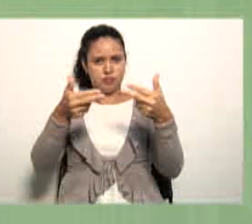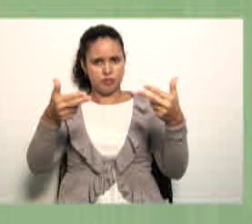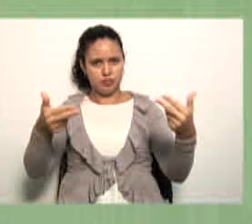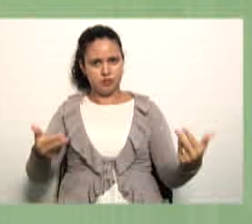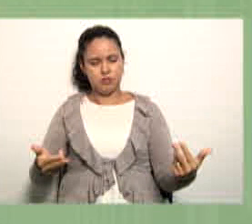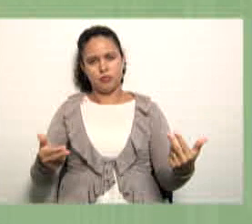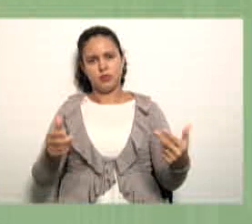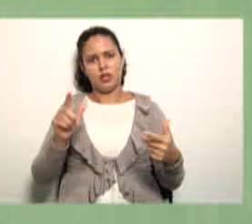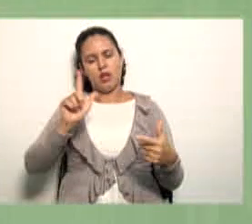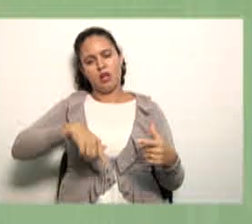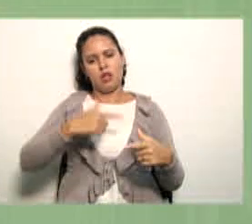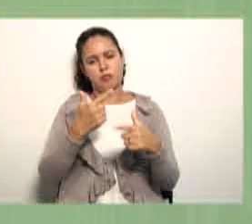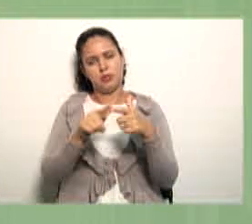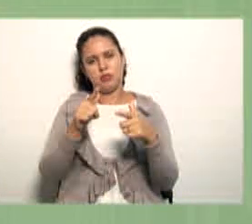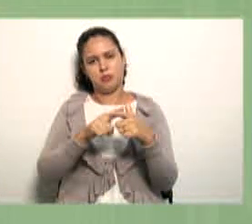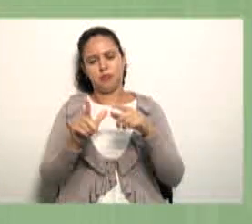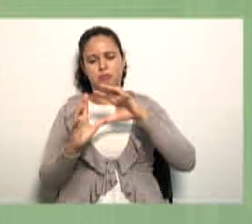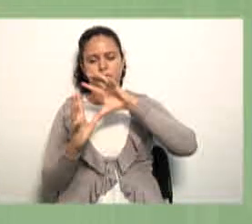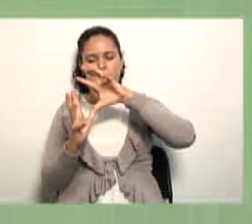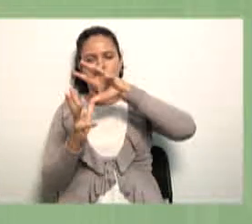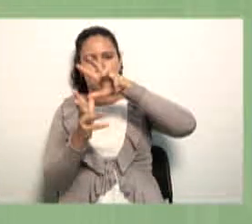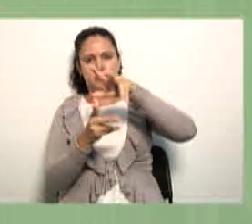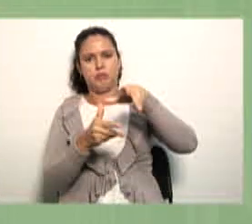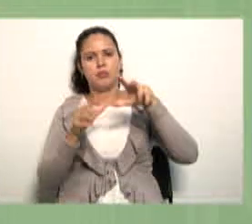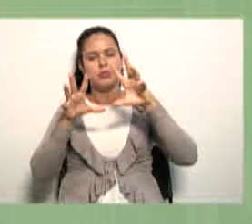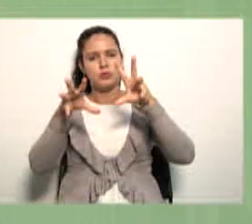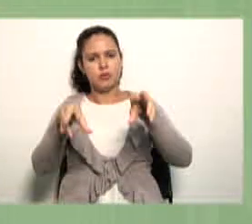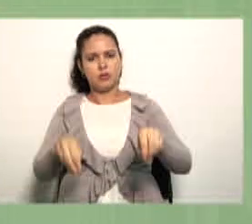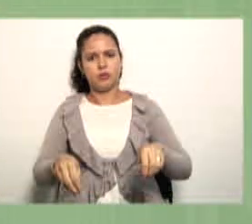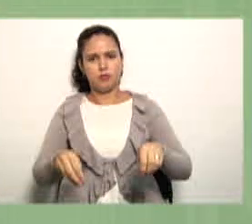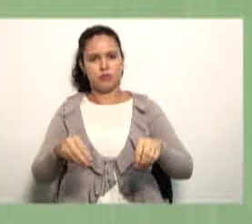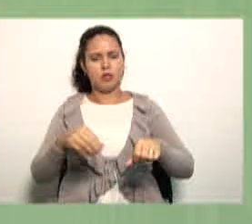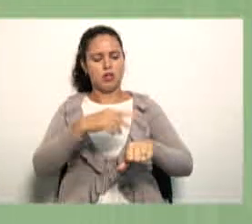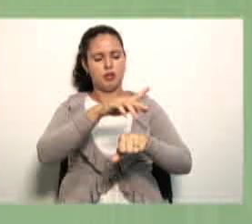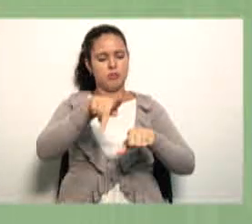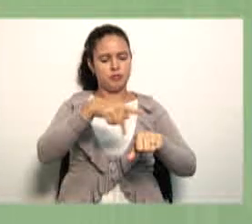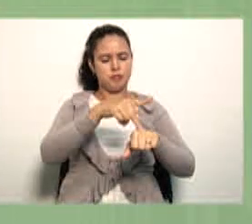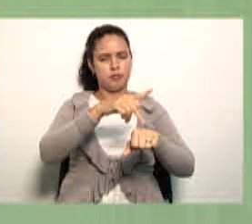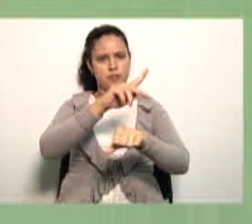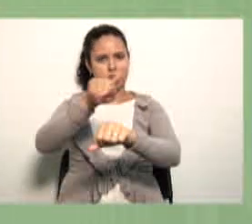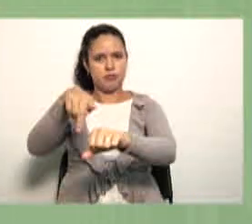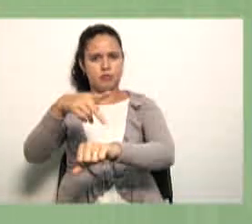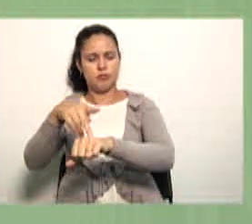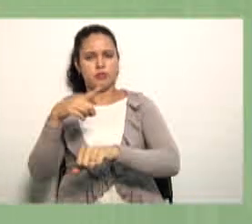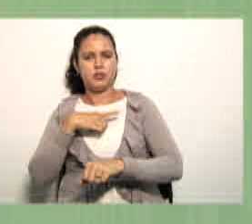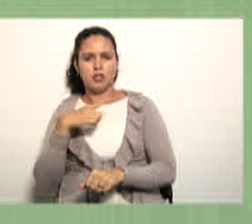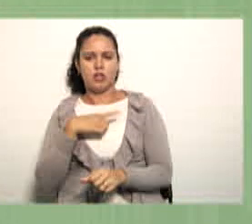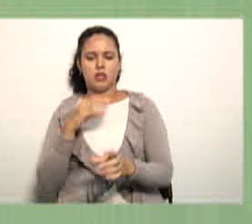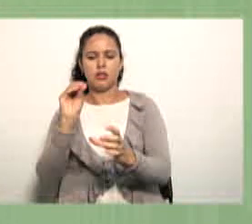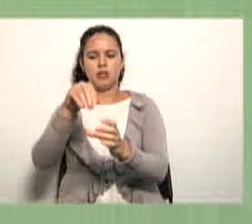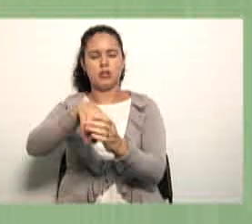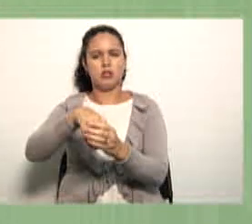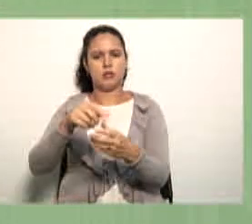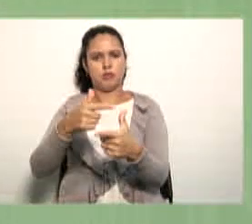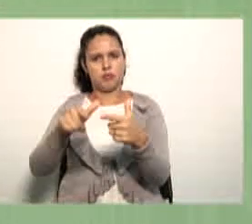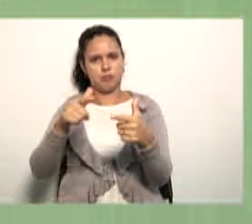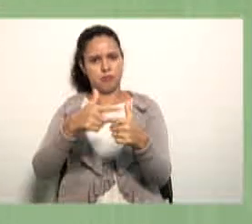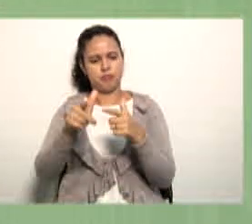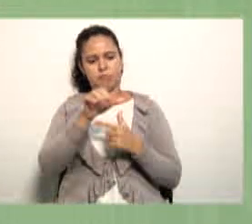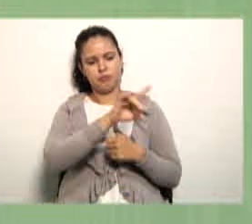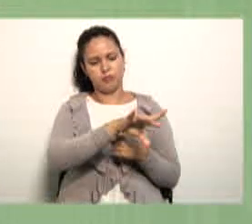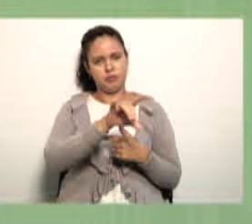universal, todas as economias nacionais têm seus problemas econômicos específicos que as